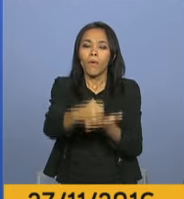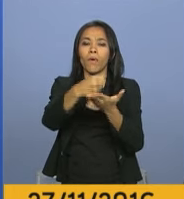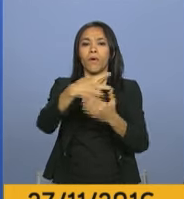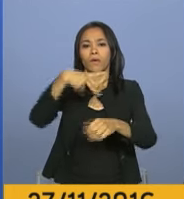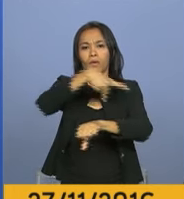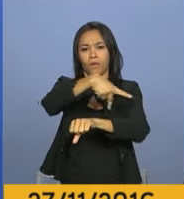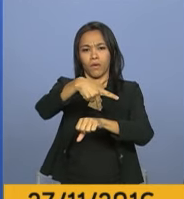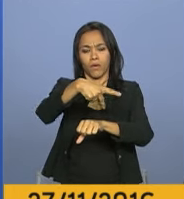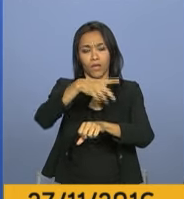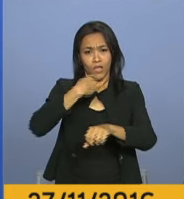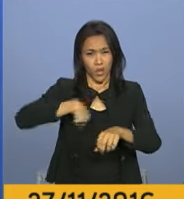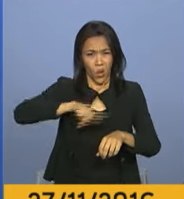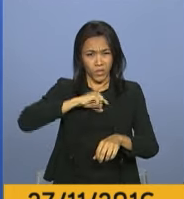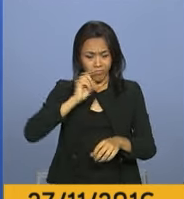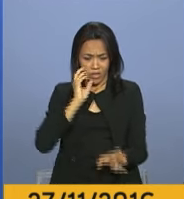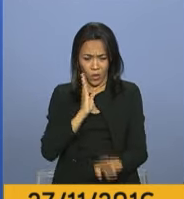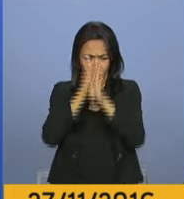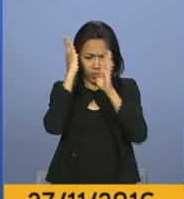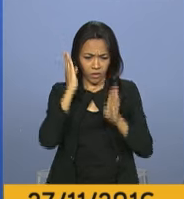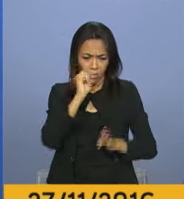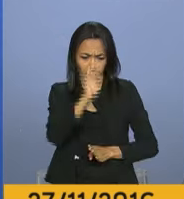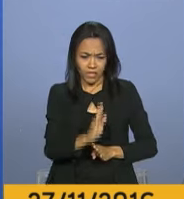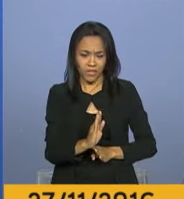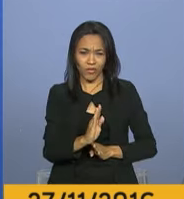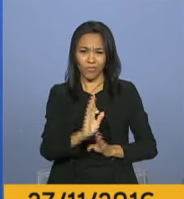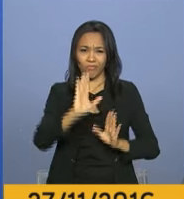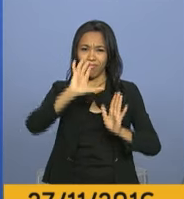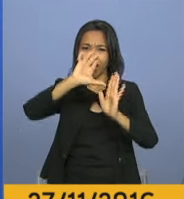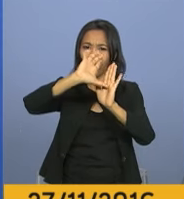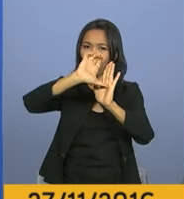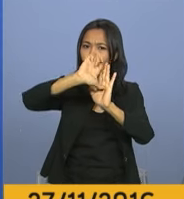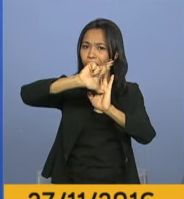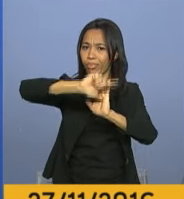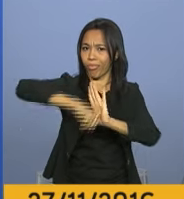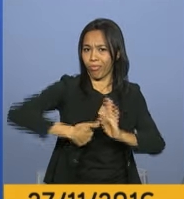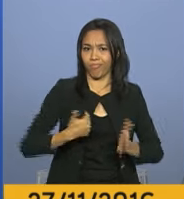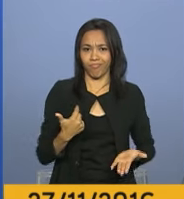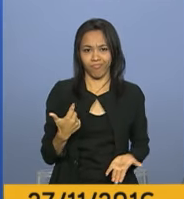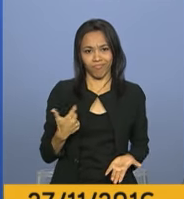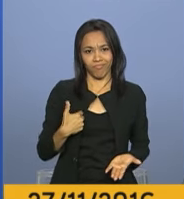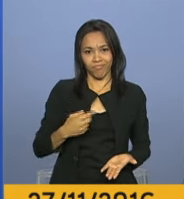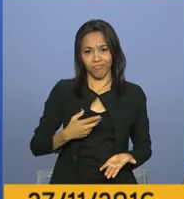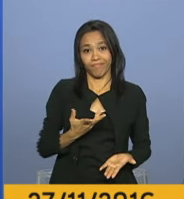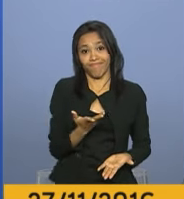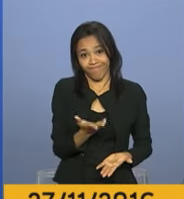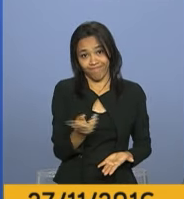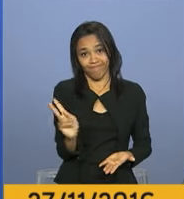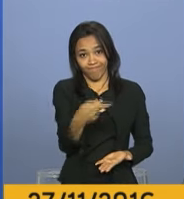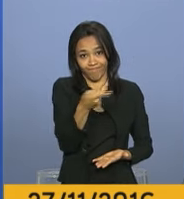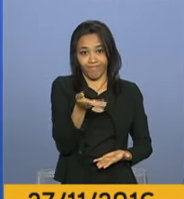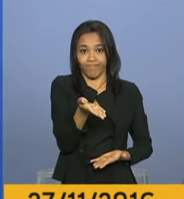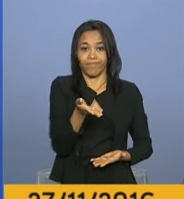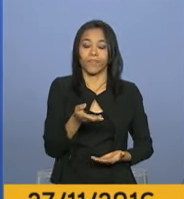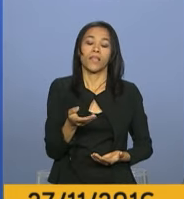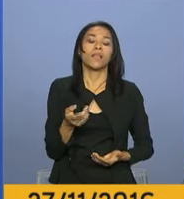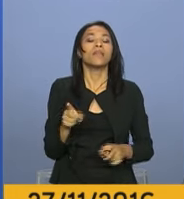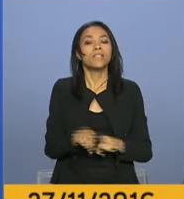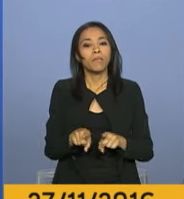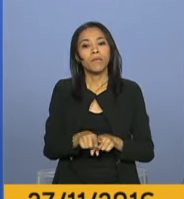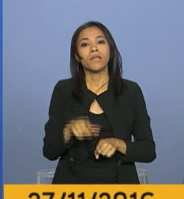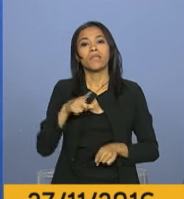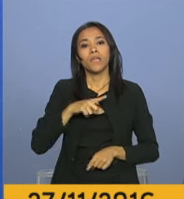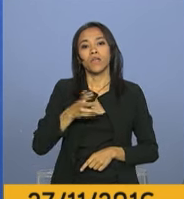recessão profunda. Não vamos ignorar esse fato. E, a partir daí, tenho dito